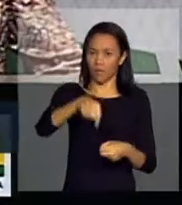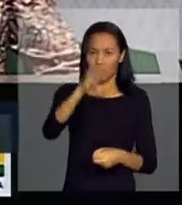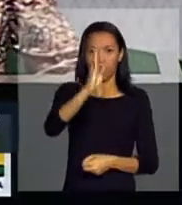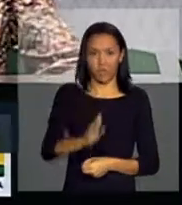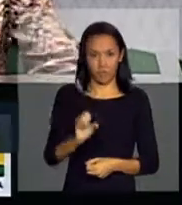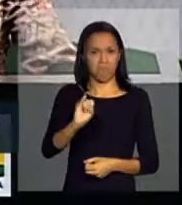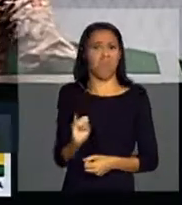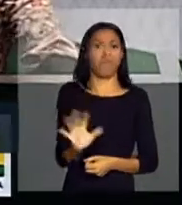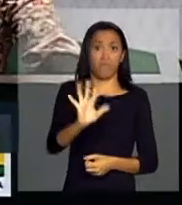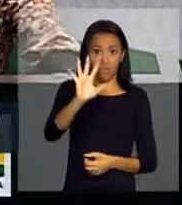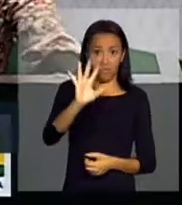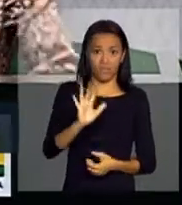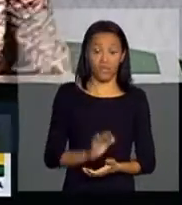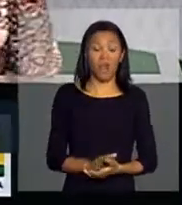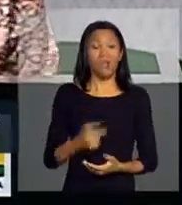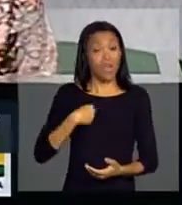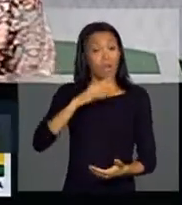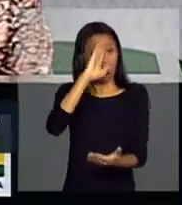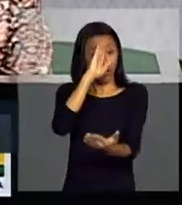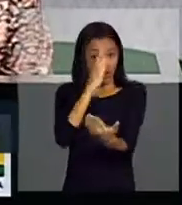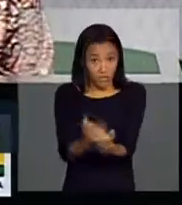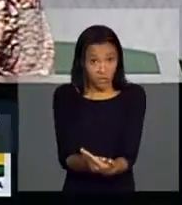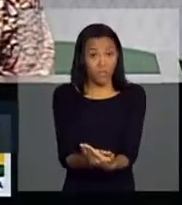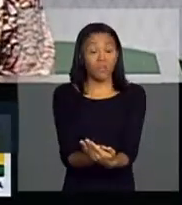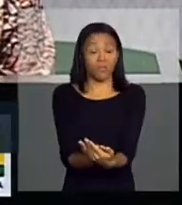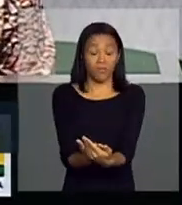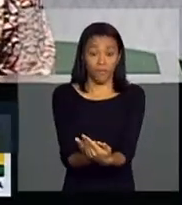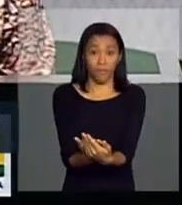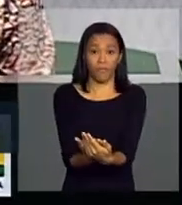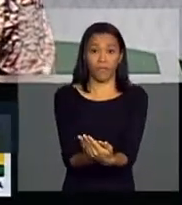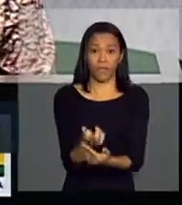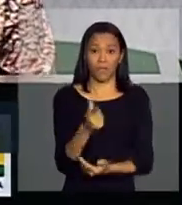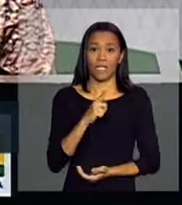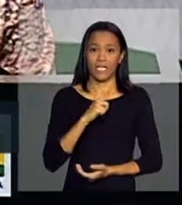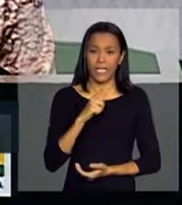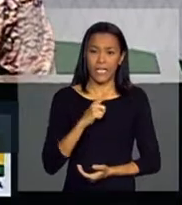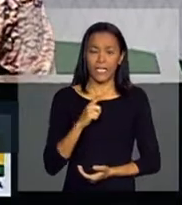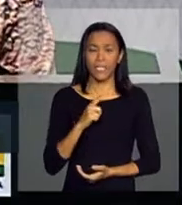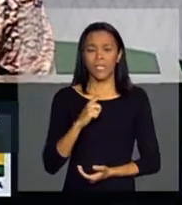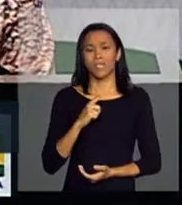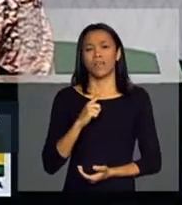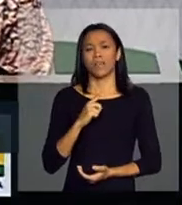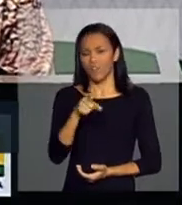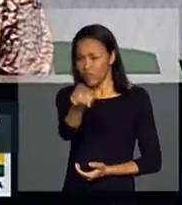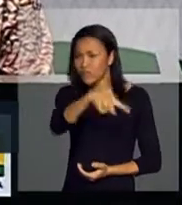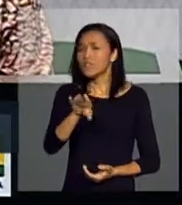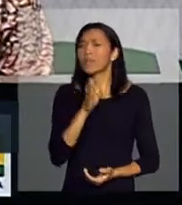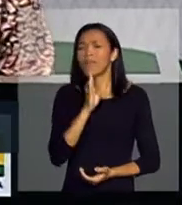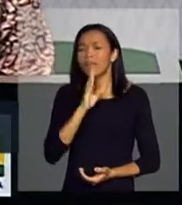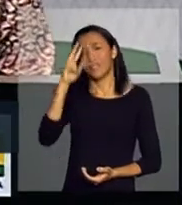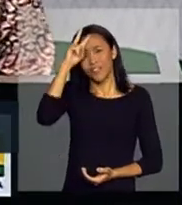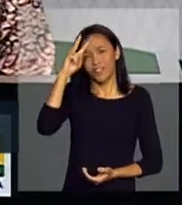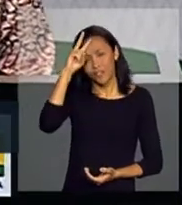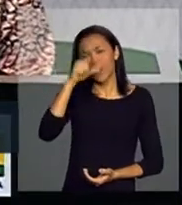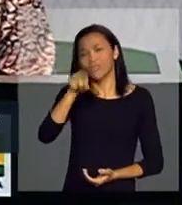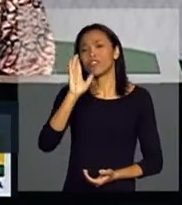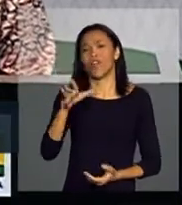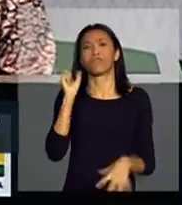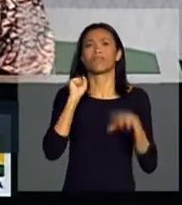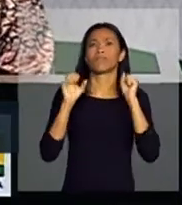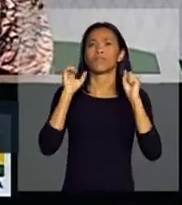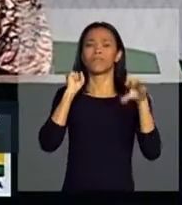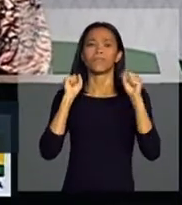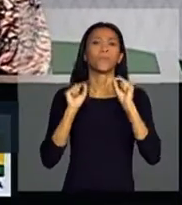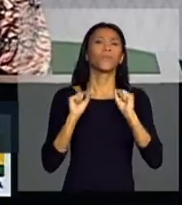acredito que tem uma parte dessa história que vocês escutam que é